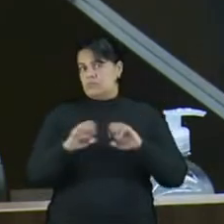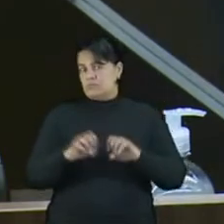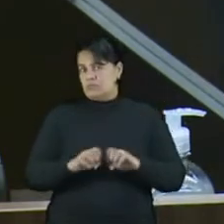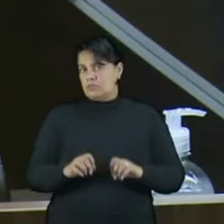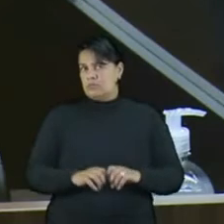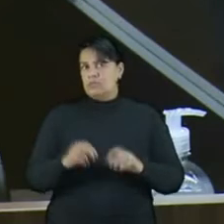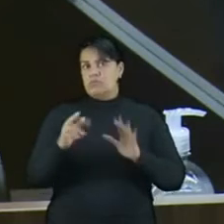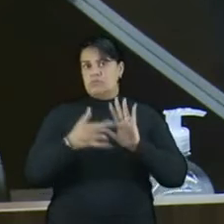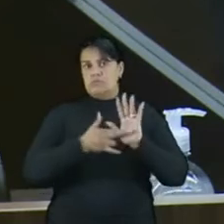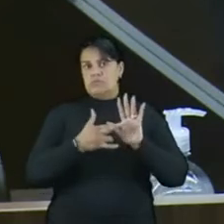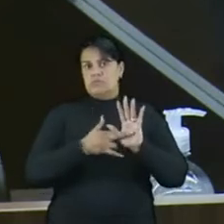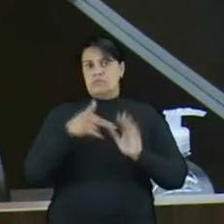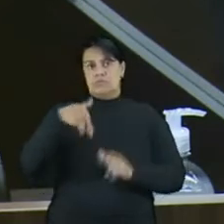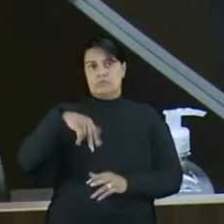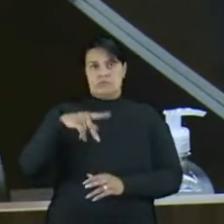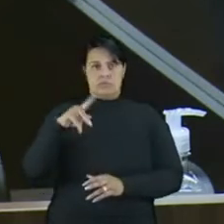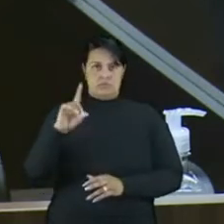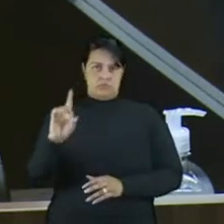NPD.